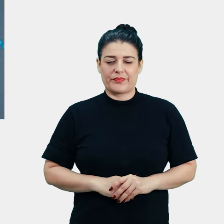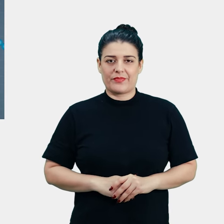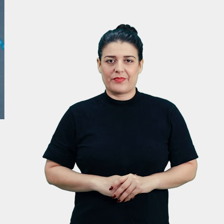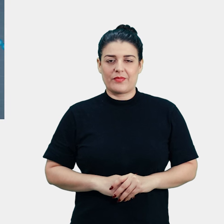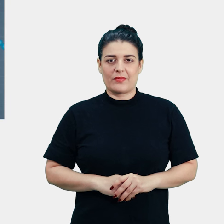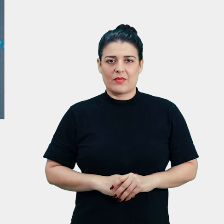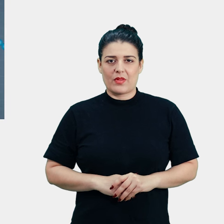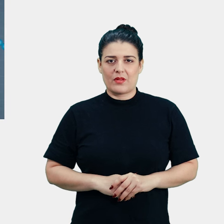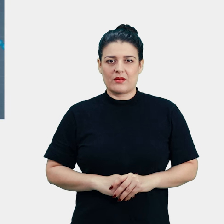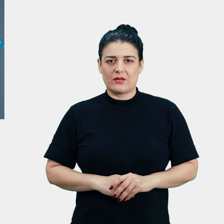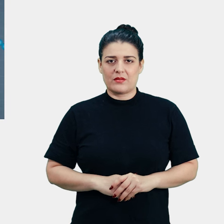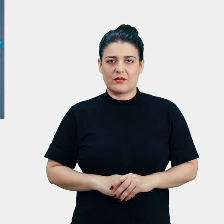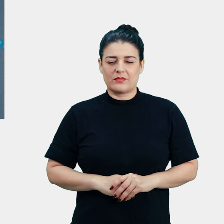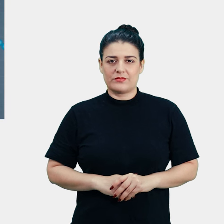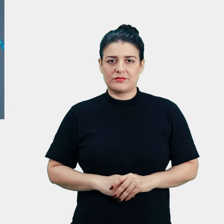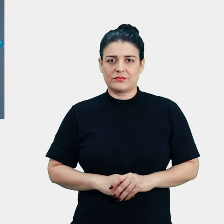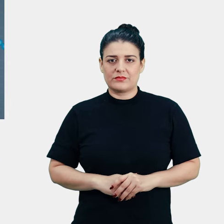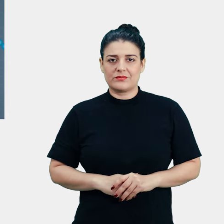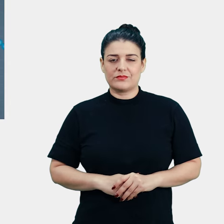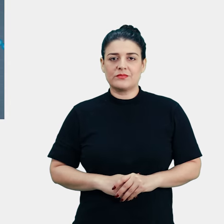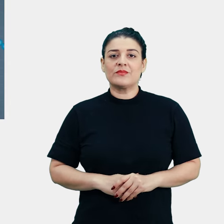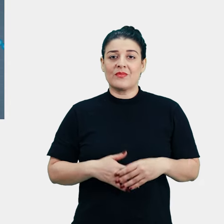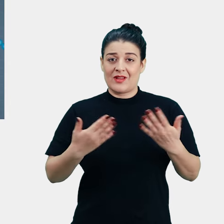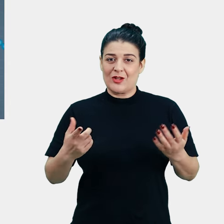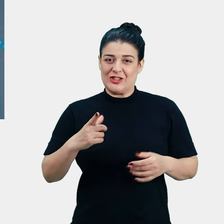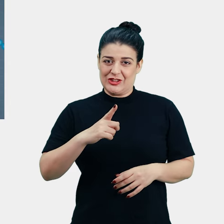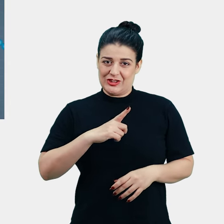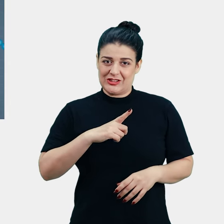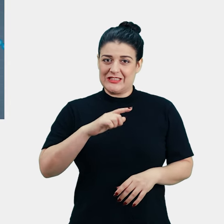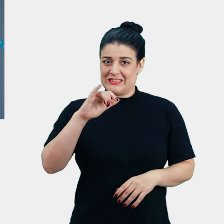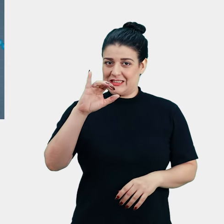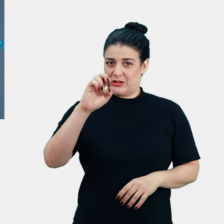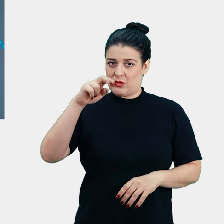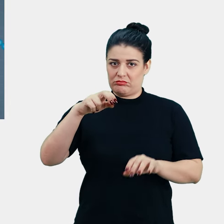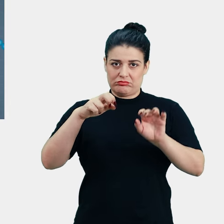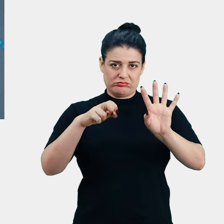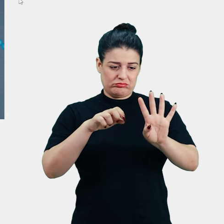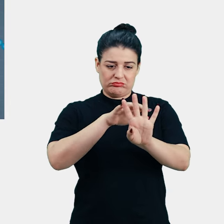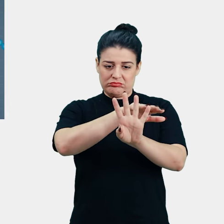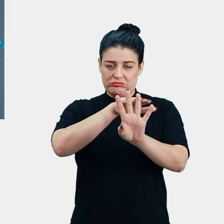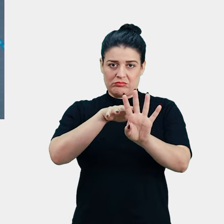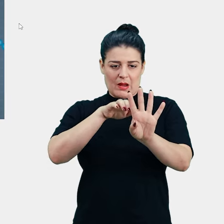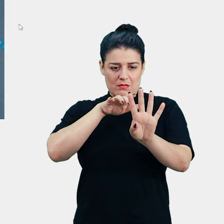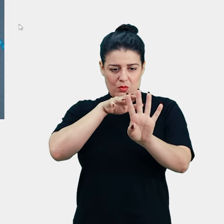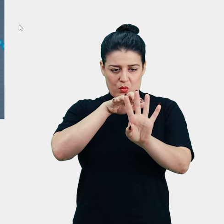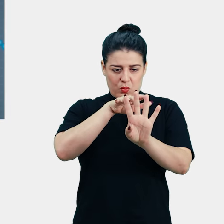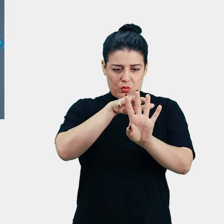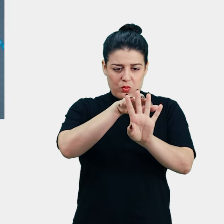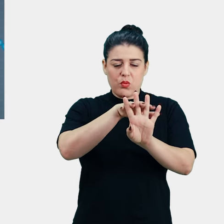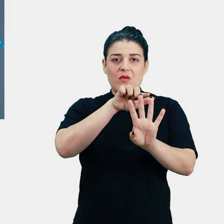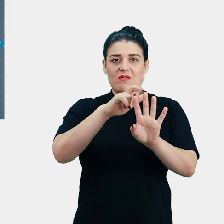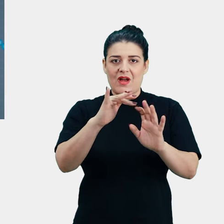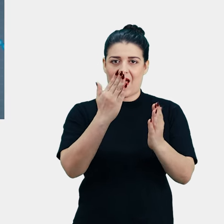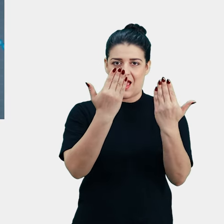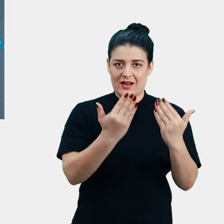Então, pessoal, a gente tem então os íons que entram, tá? Passam aqui pelas barras e esses são